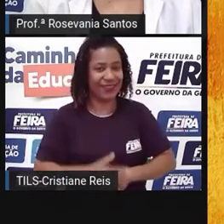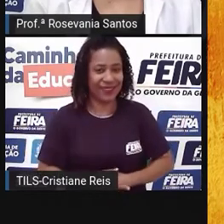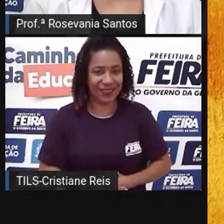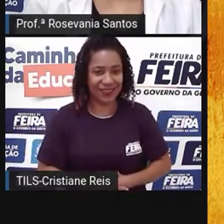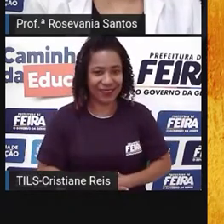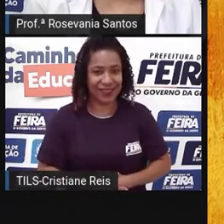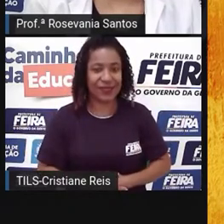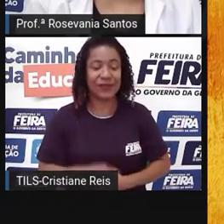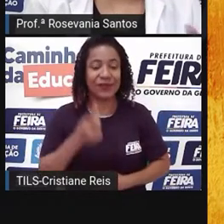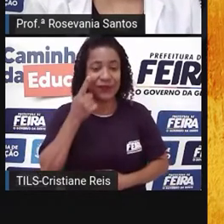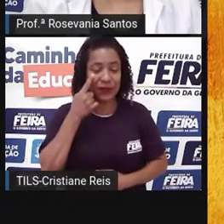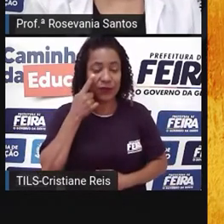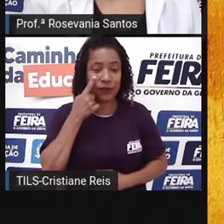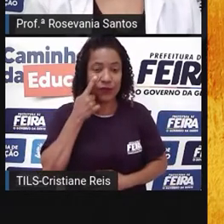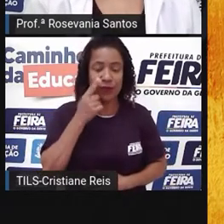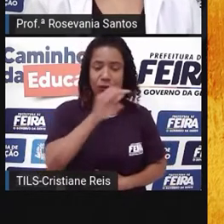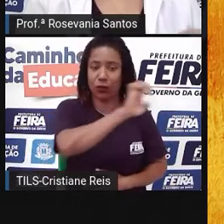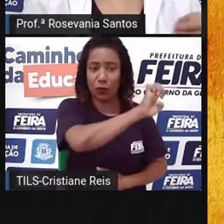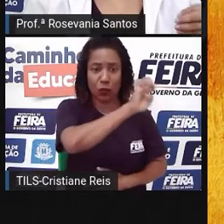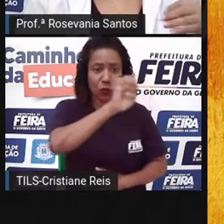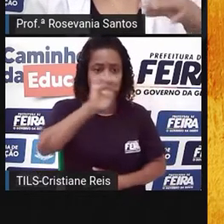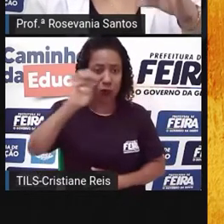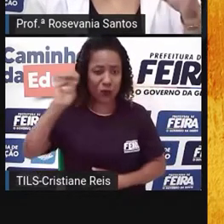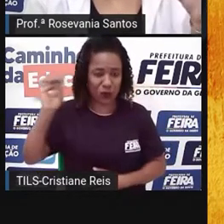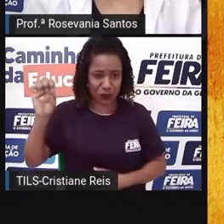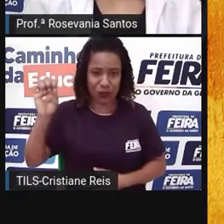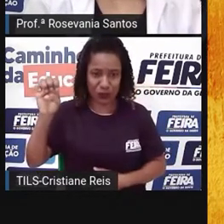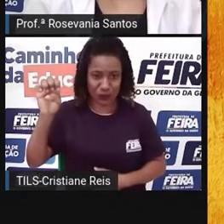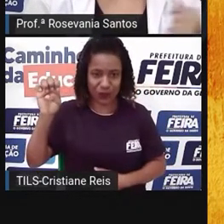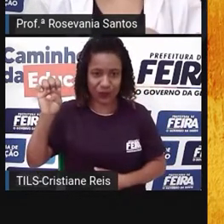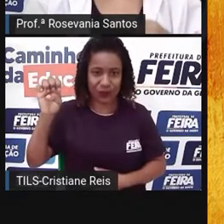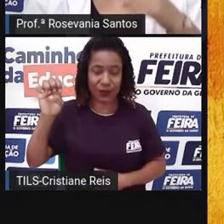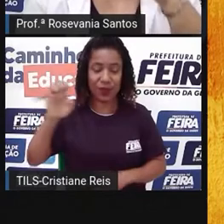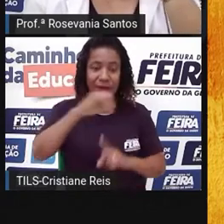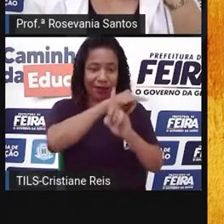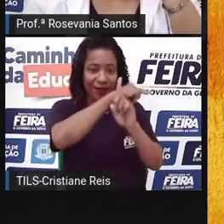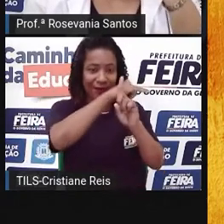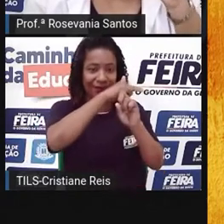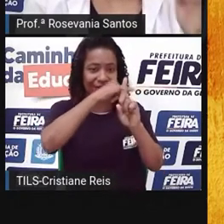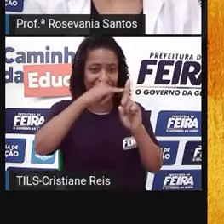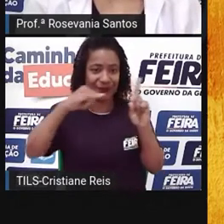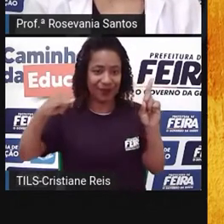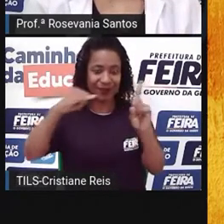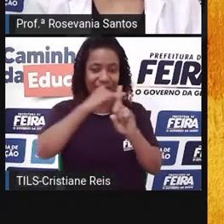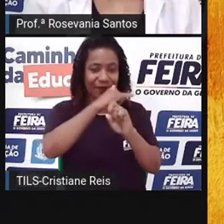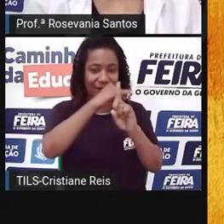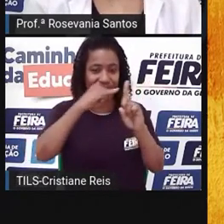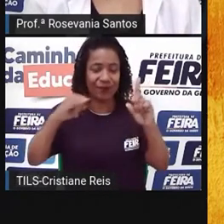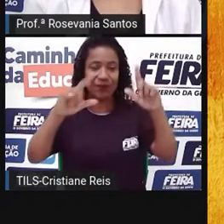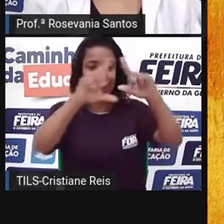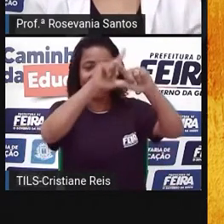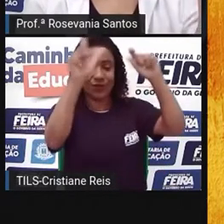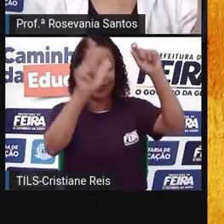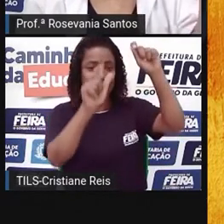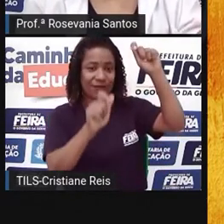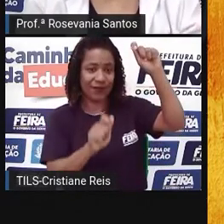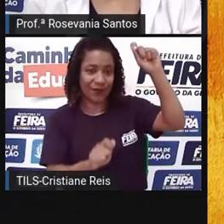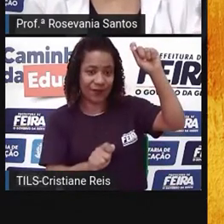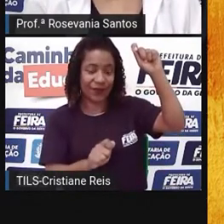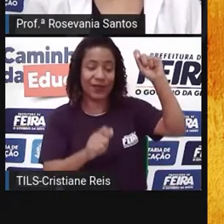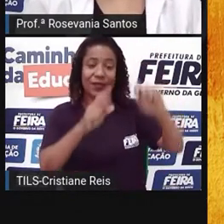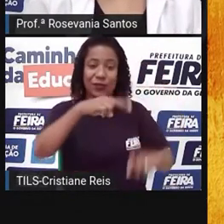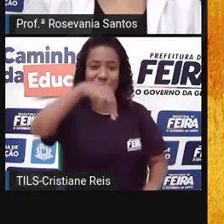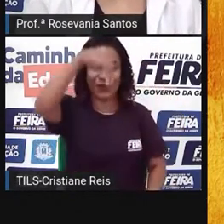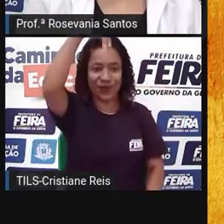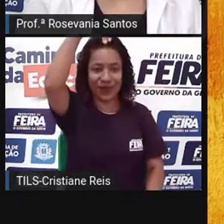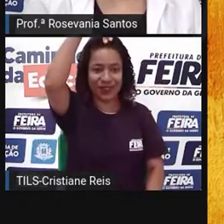uma parte com relação à linha do Equador, que eu tenho uma parte do território africano no hemisfério